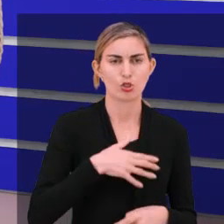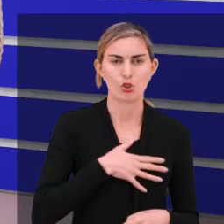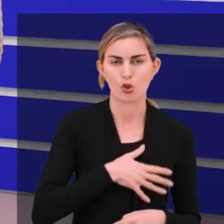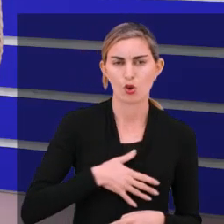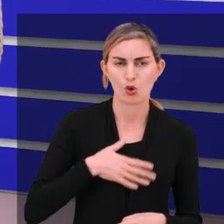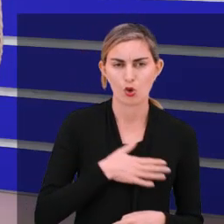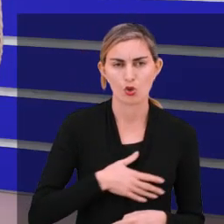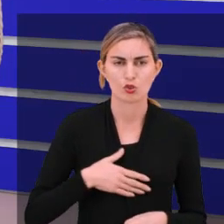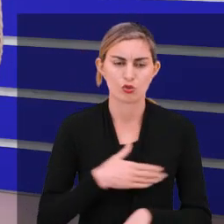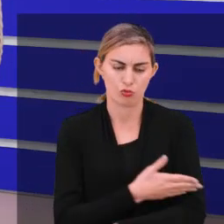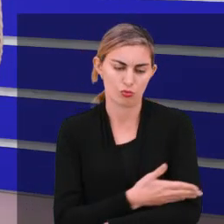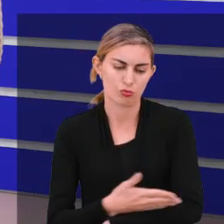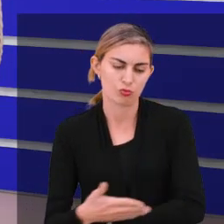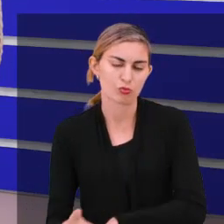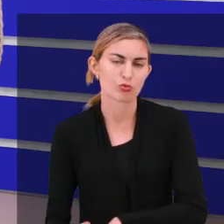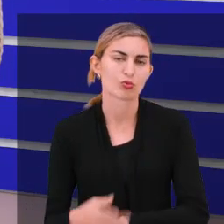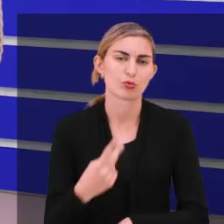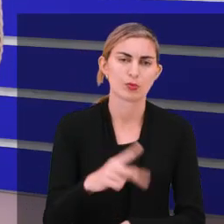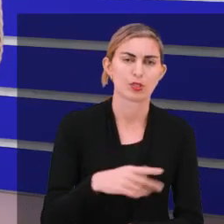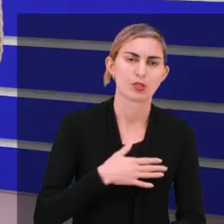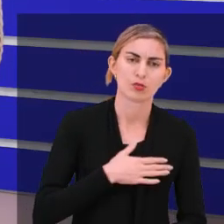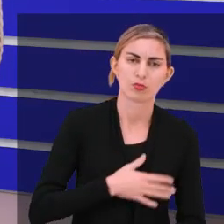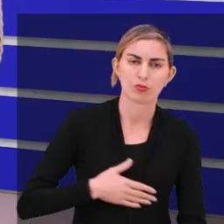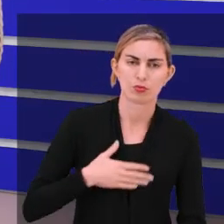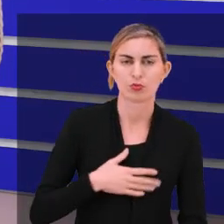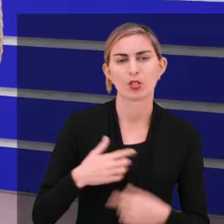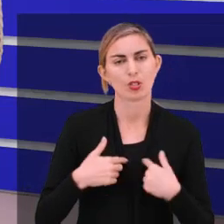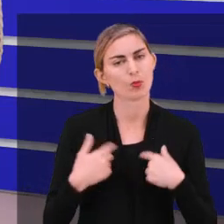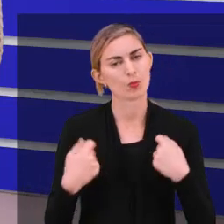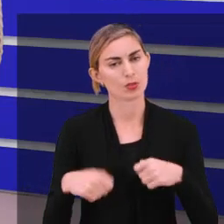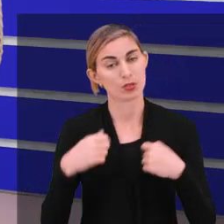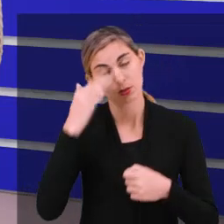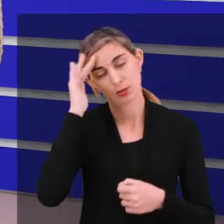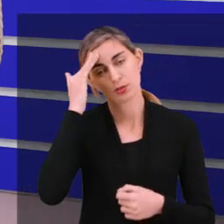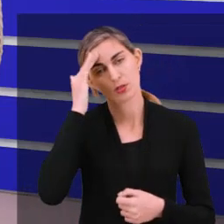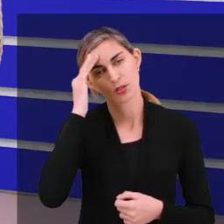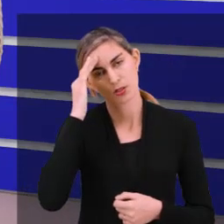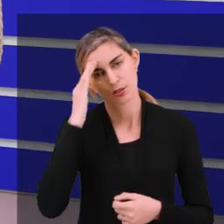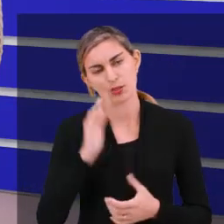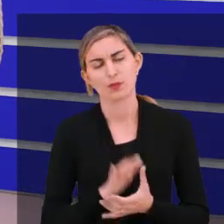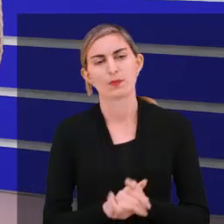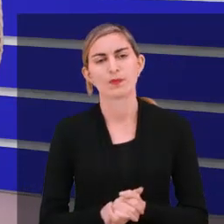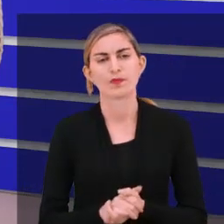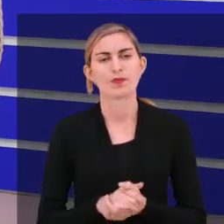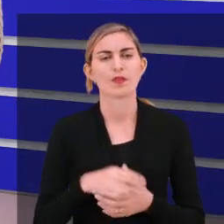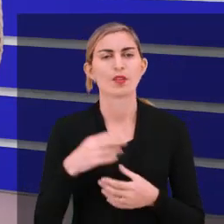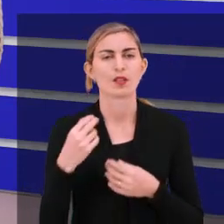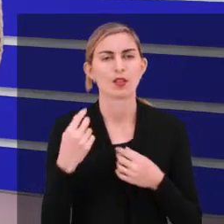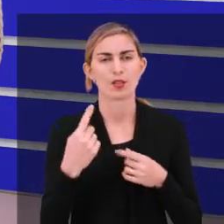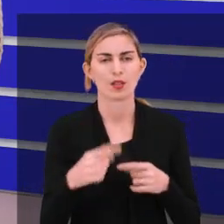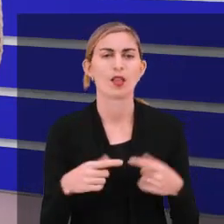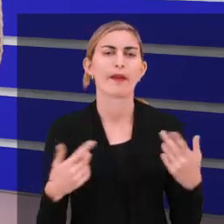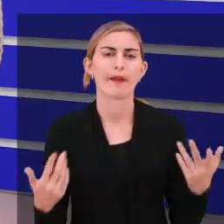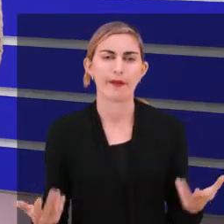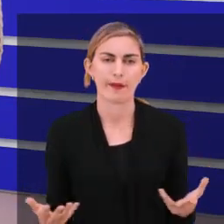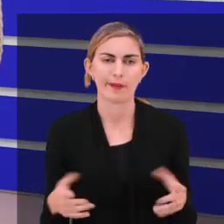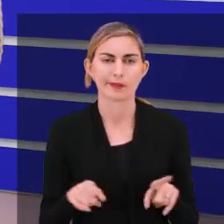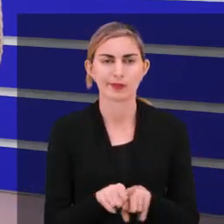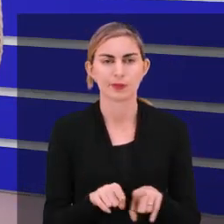ele gosta de determinados costumes, ele precisa, eu preciso entendê-lo dessa forma, né?